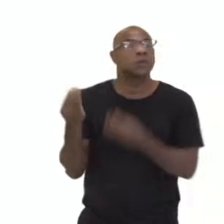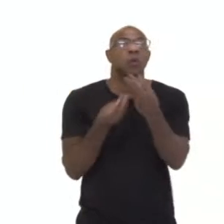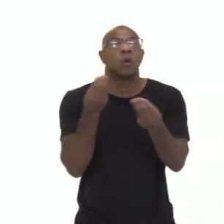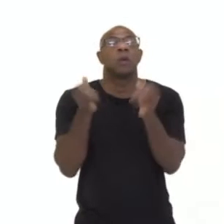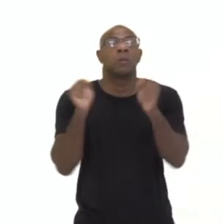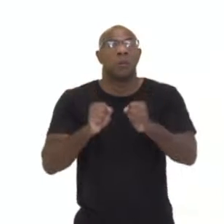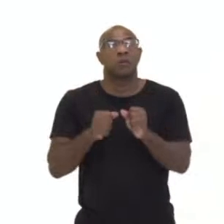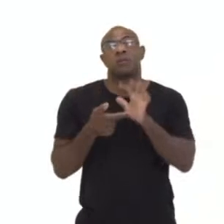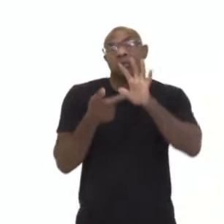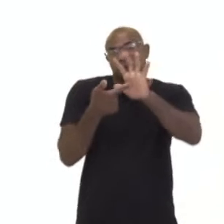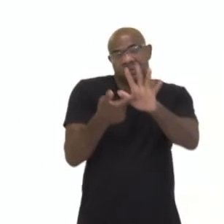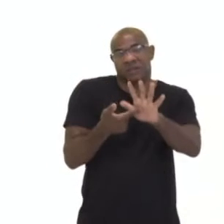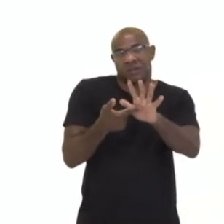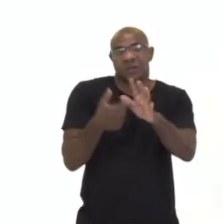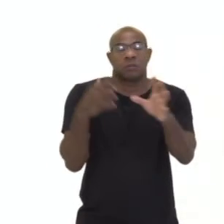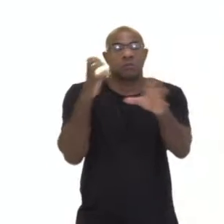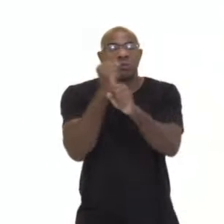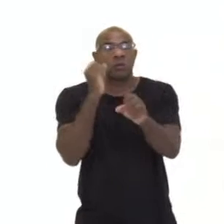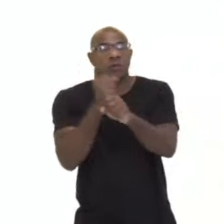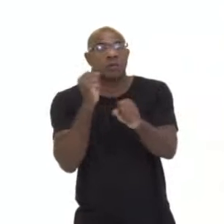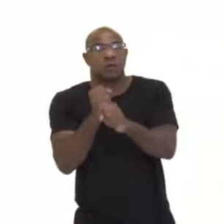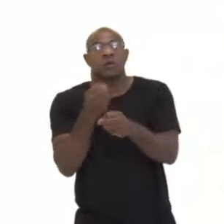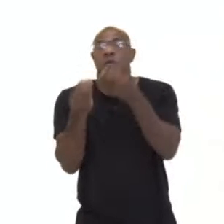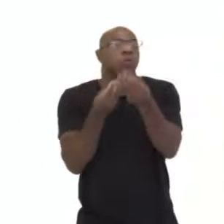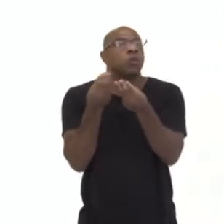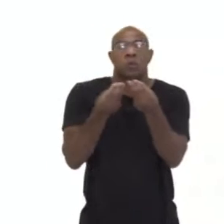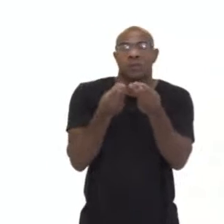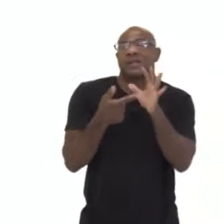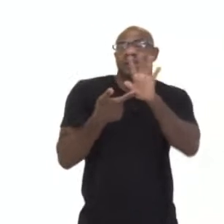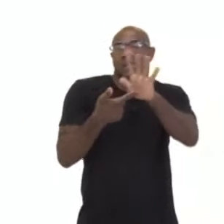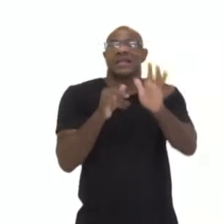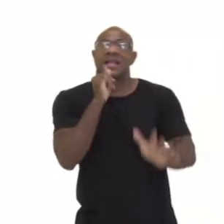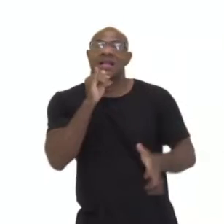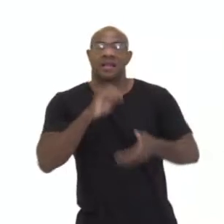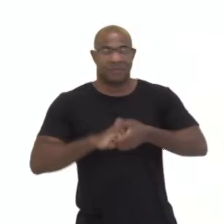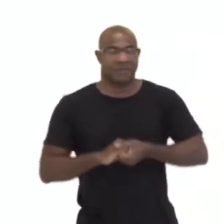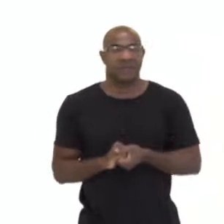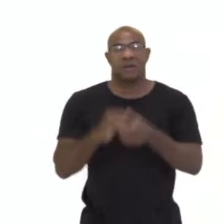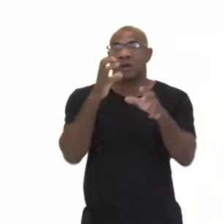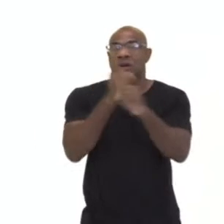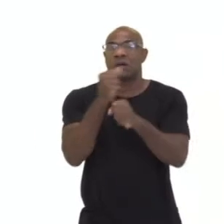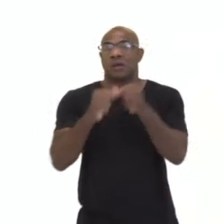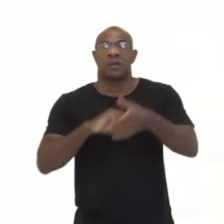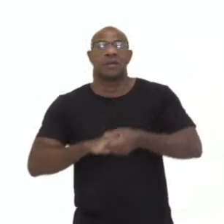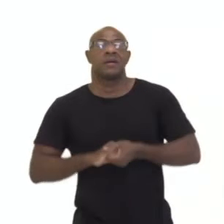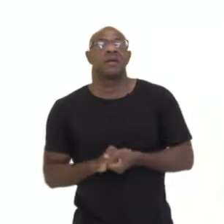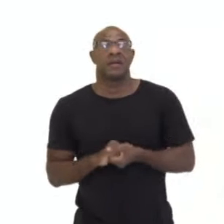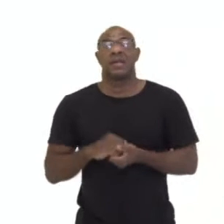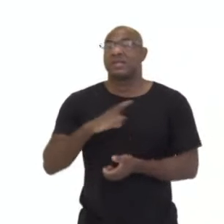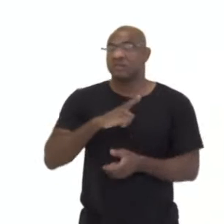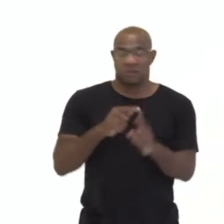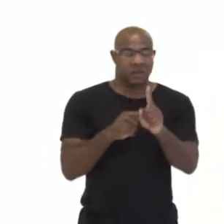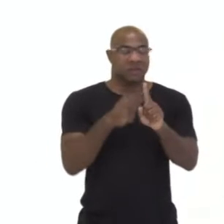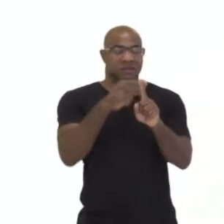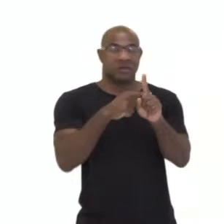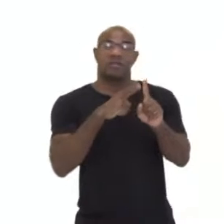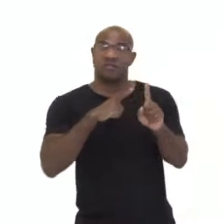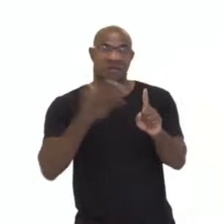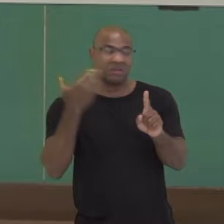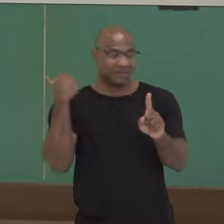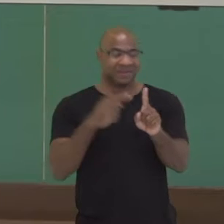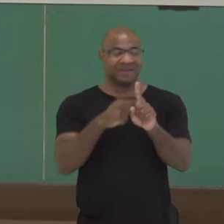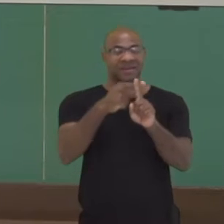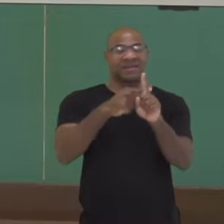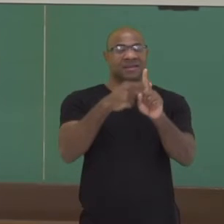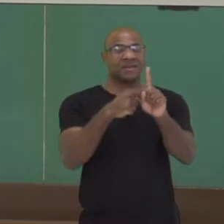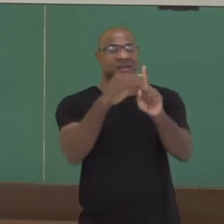pode indicar o cálculo que foi feito nesse exemplo. Então, ele tinha uma temperatura negativa abaixo